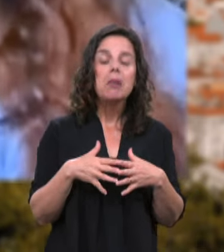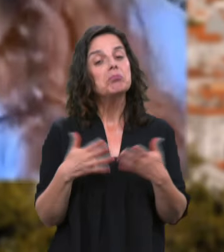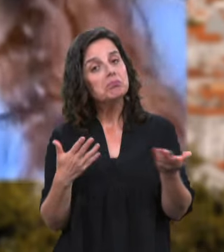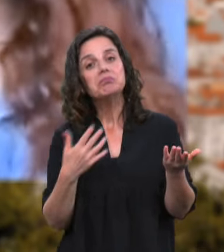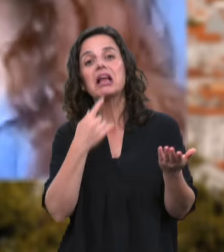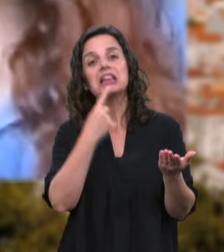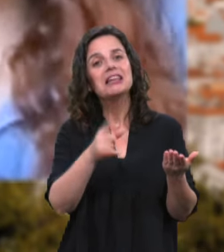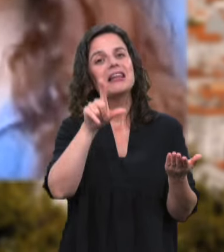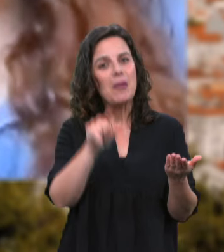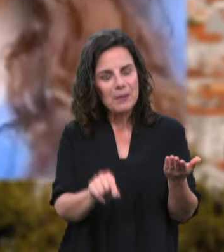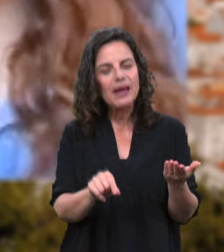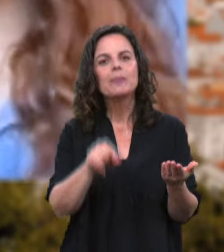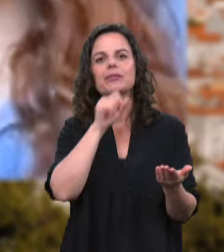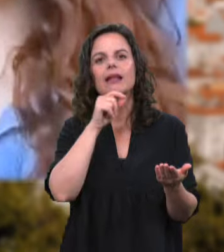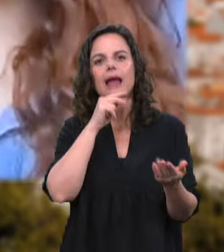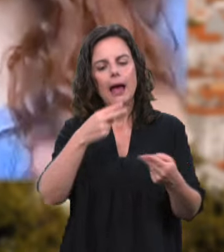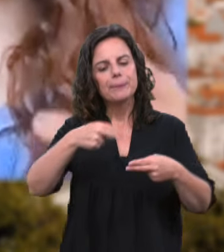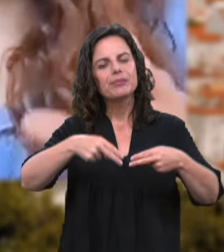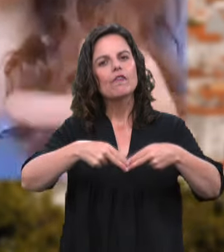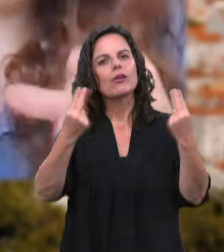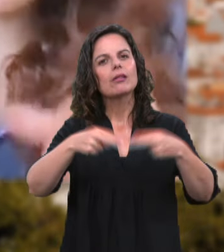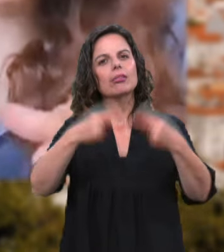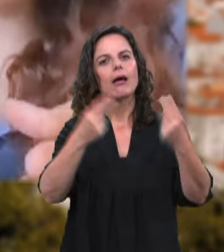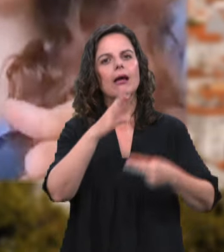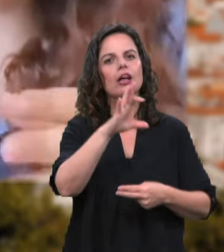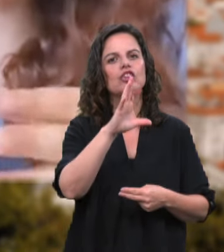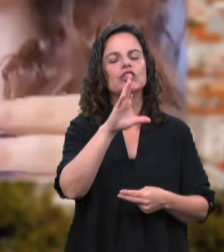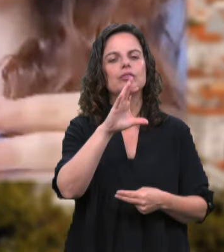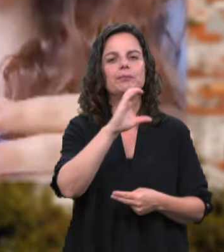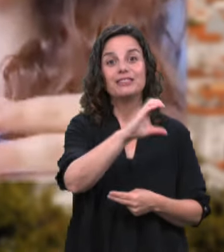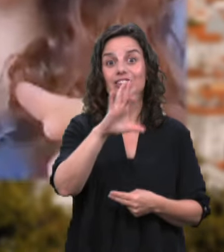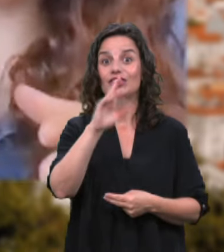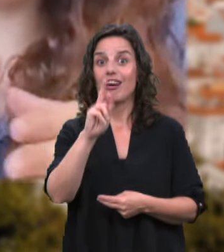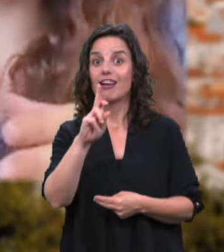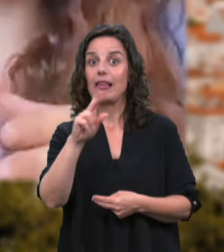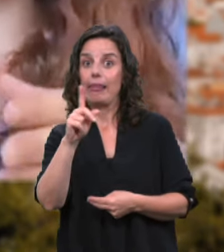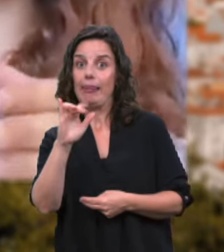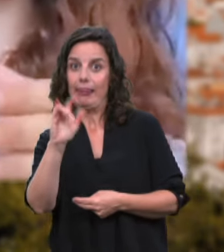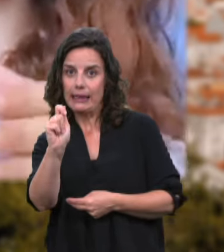E diria também para visitarem o Checkpoint Charlie, que era o local onde se passava